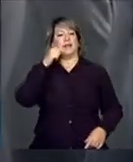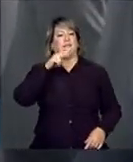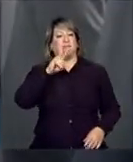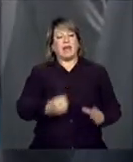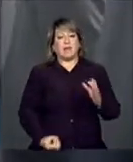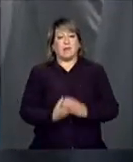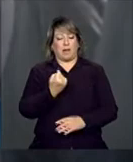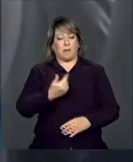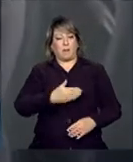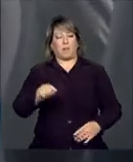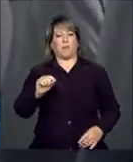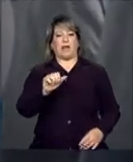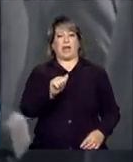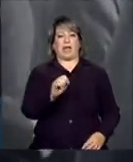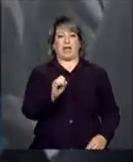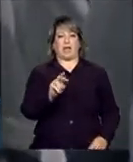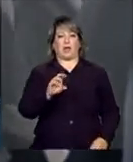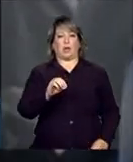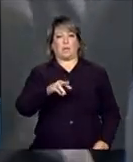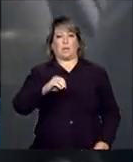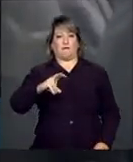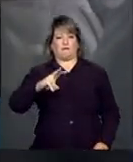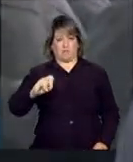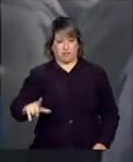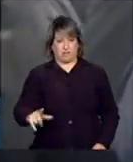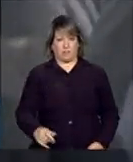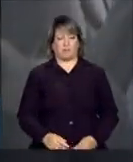a pouco o aeromóvel.